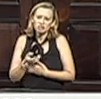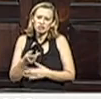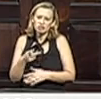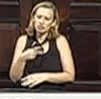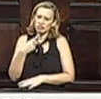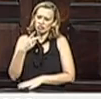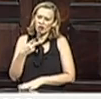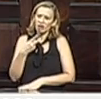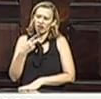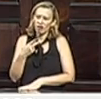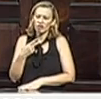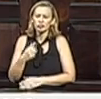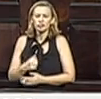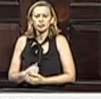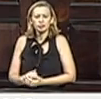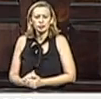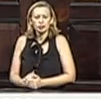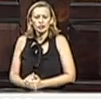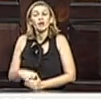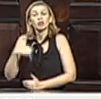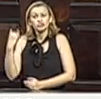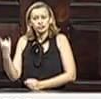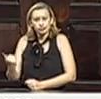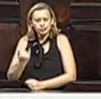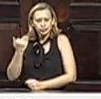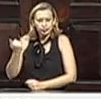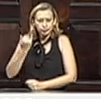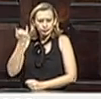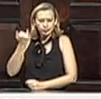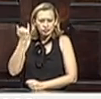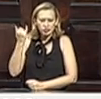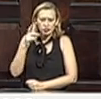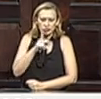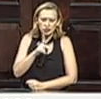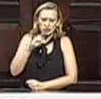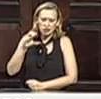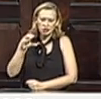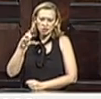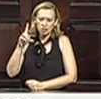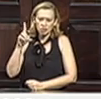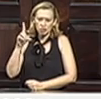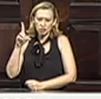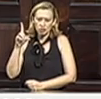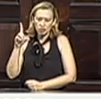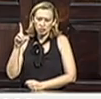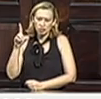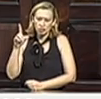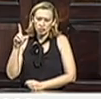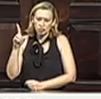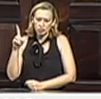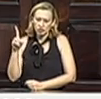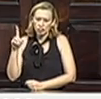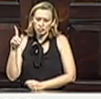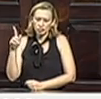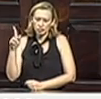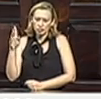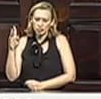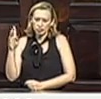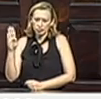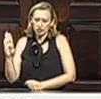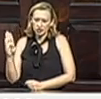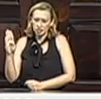registrado a importância do PCdoB estar votando a favor